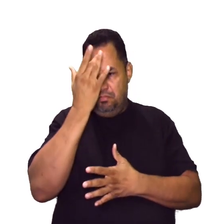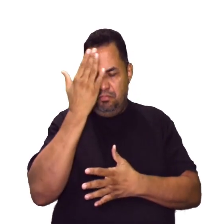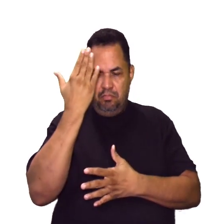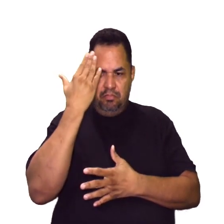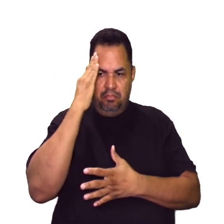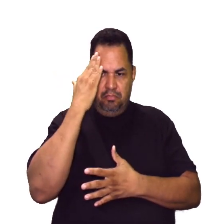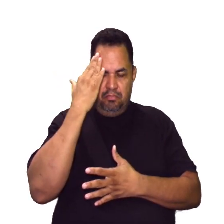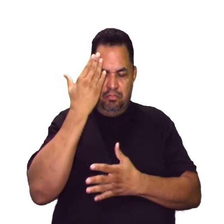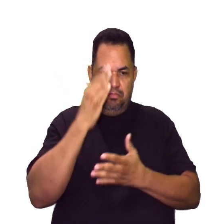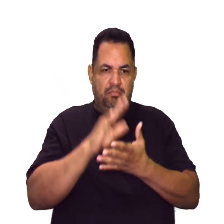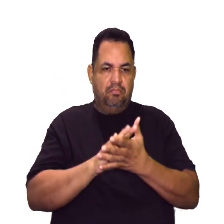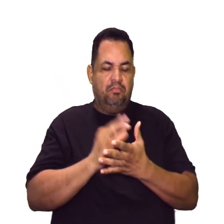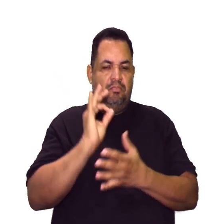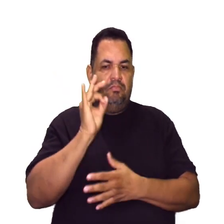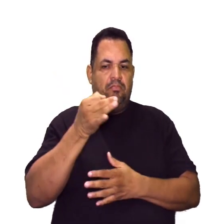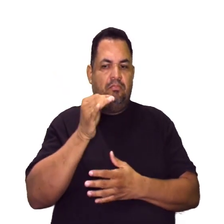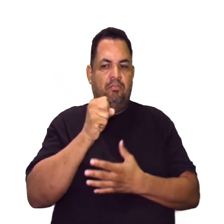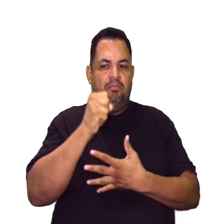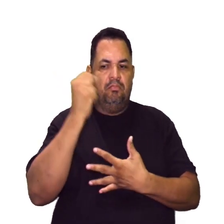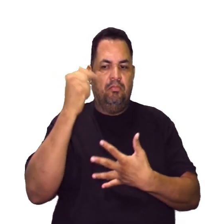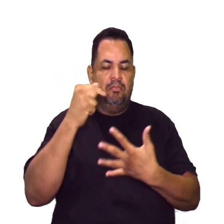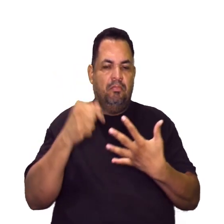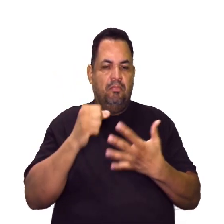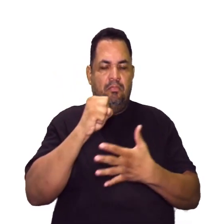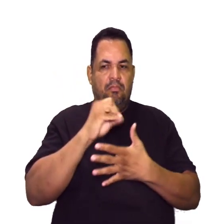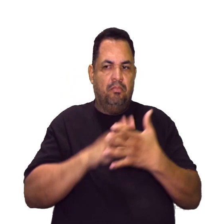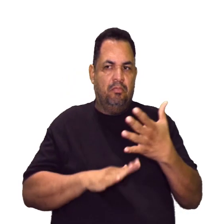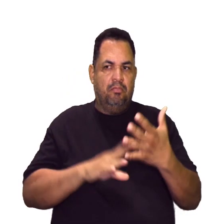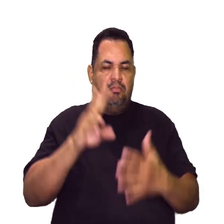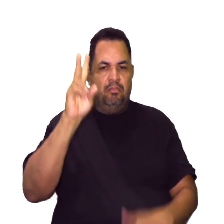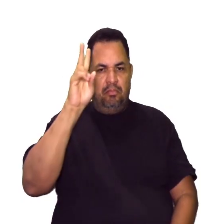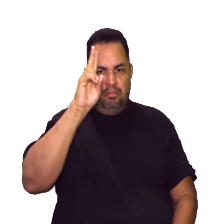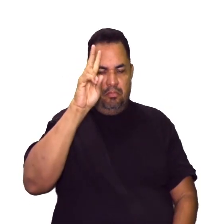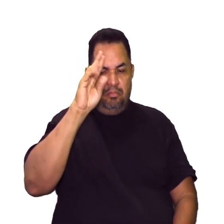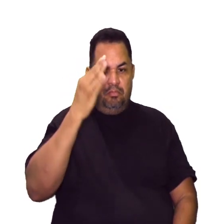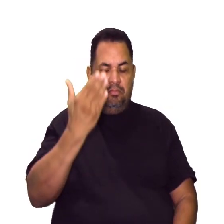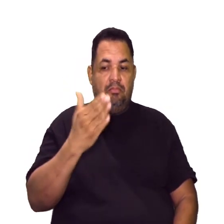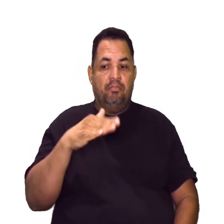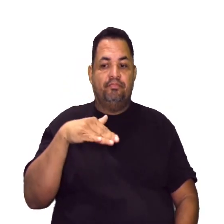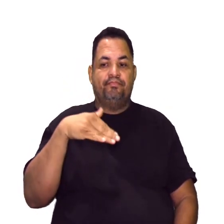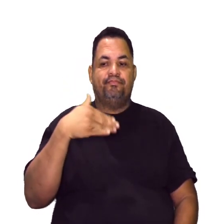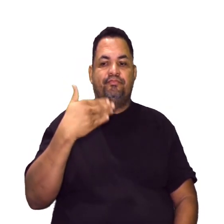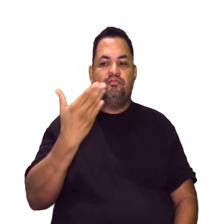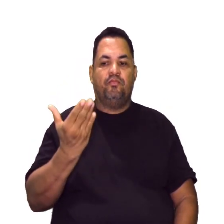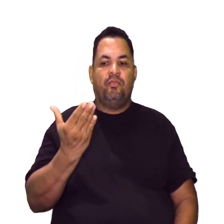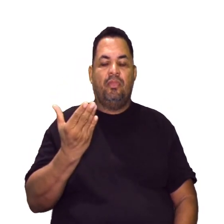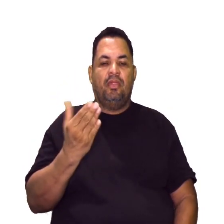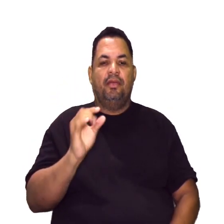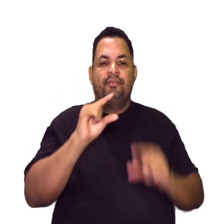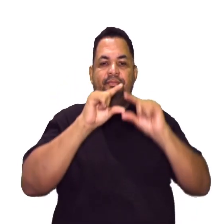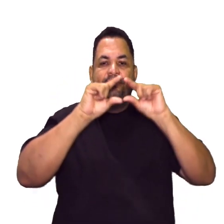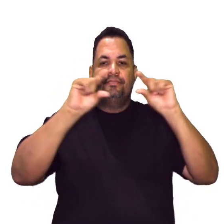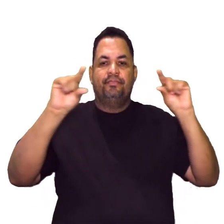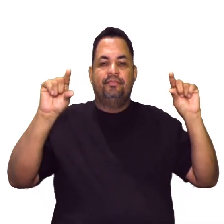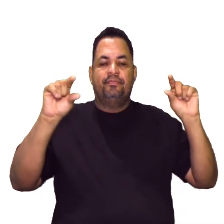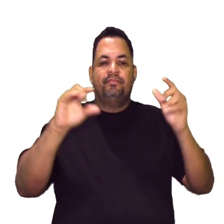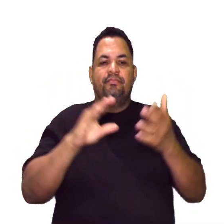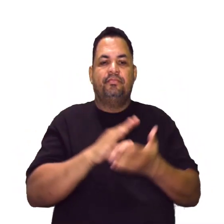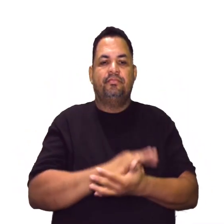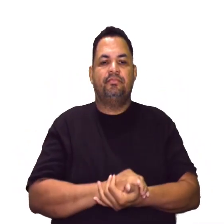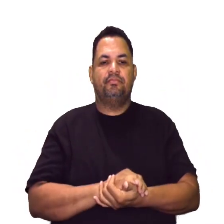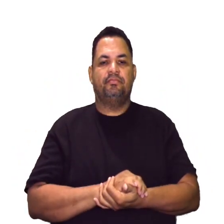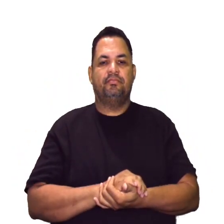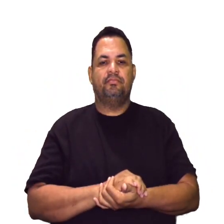você acertar a questão. Lembrando, você aí, meu aluno, quando você pega o enunciado de uma